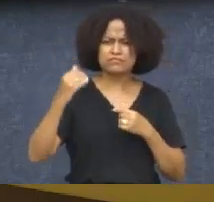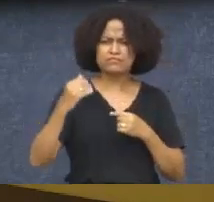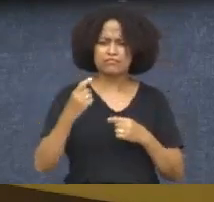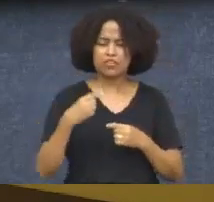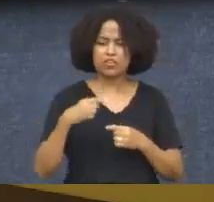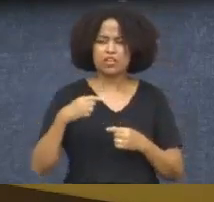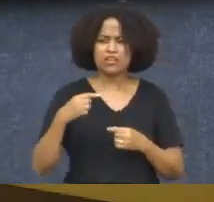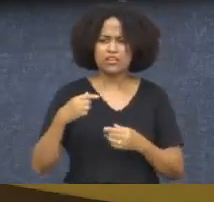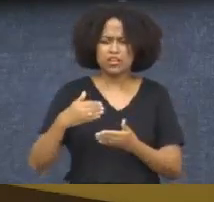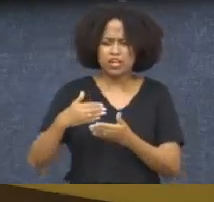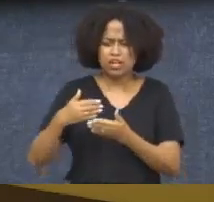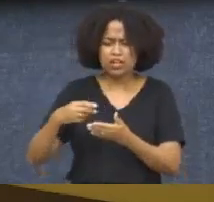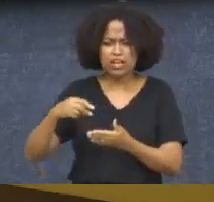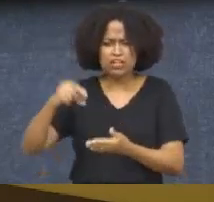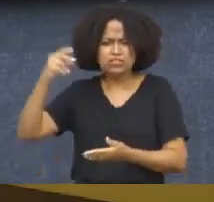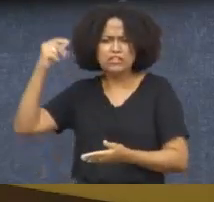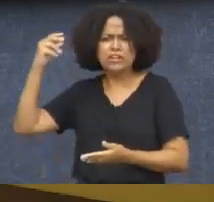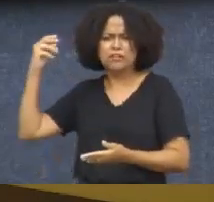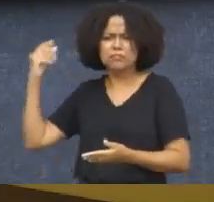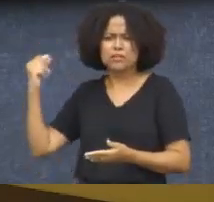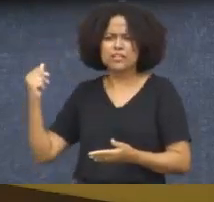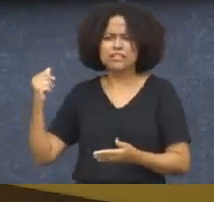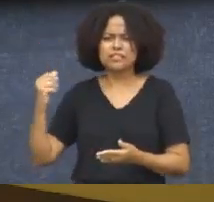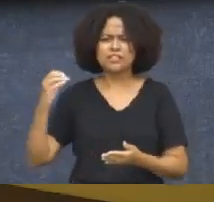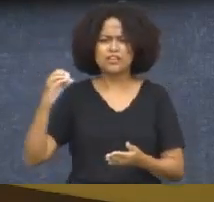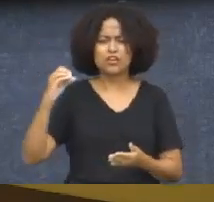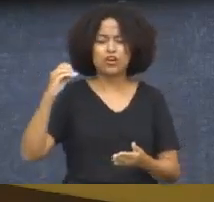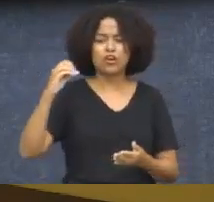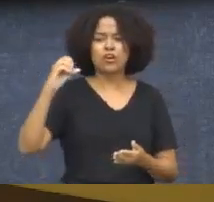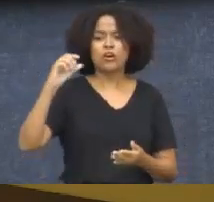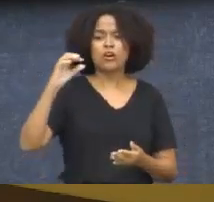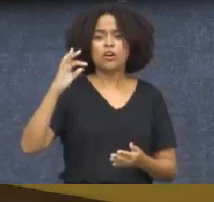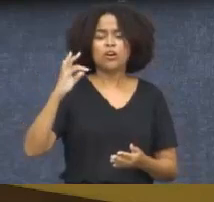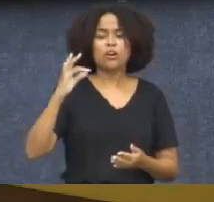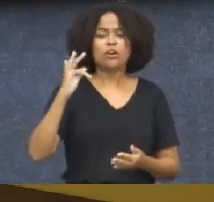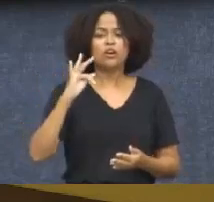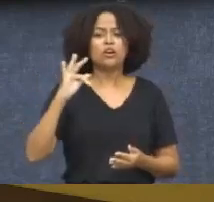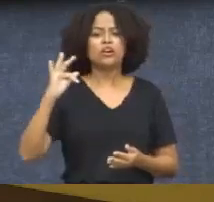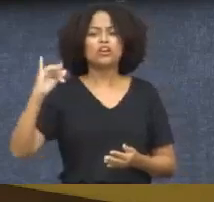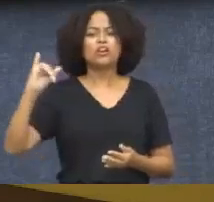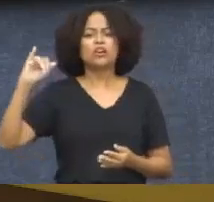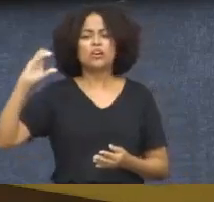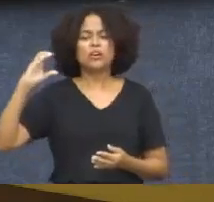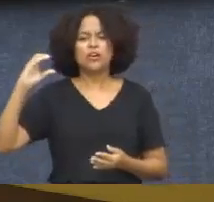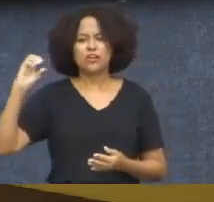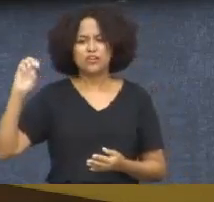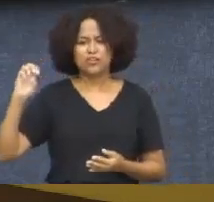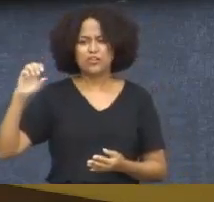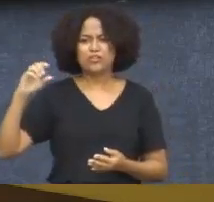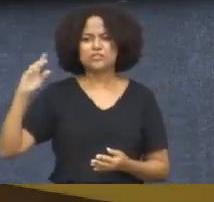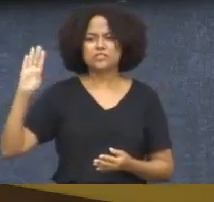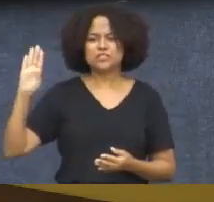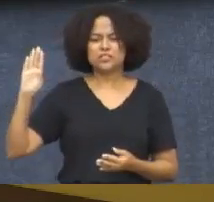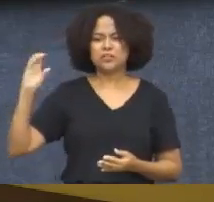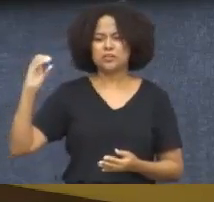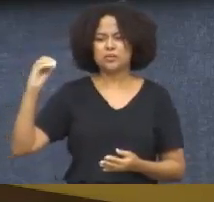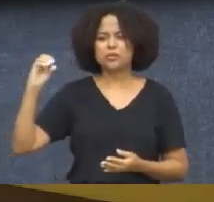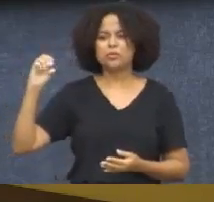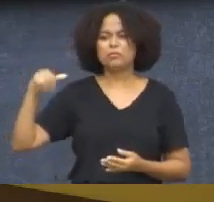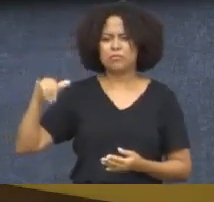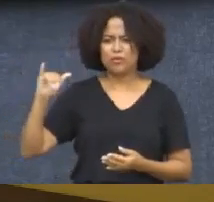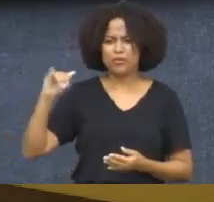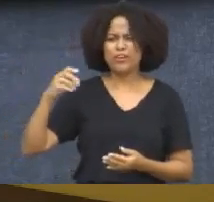E quando Vossa Excelência discursava, eu lembrei, dia 13 agora de abril é dia do office boy. Então, Vossa Excelência é